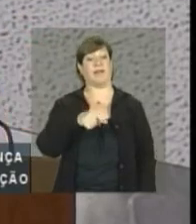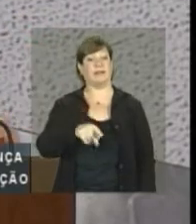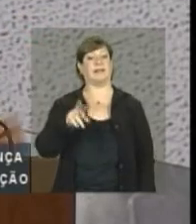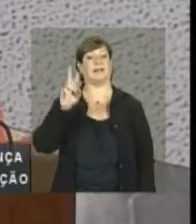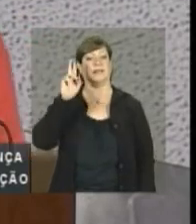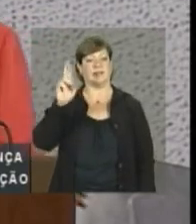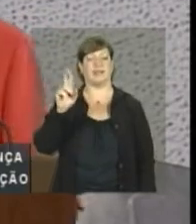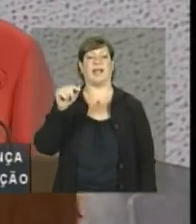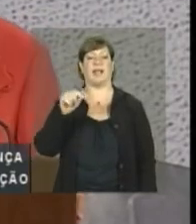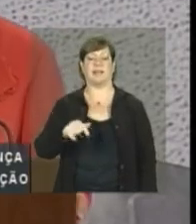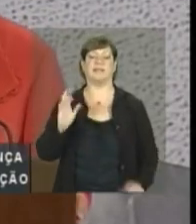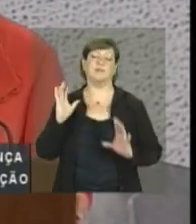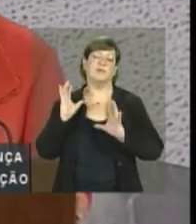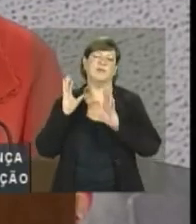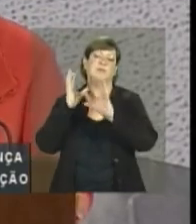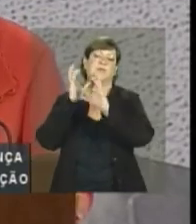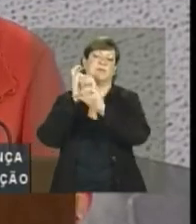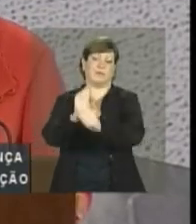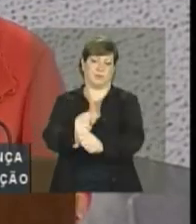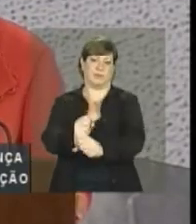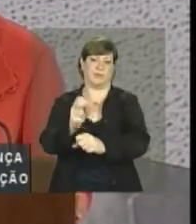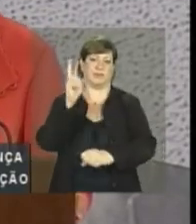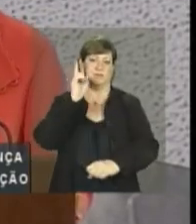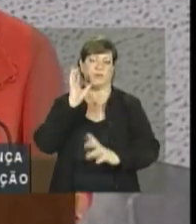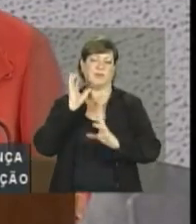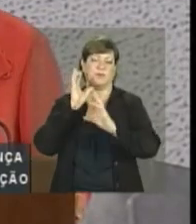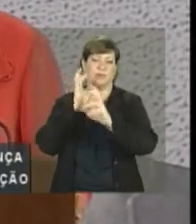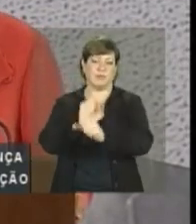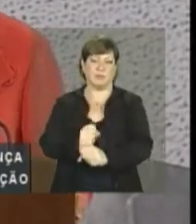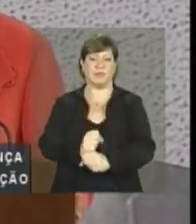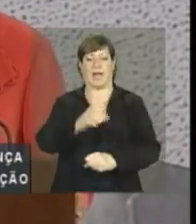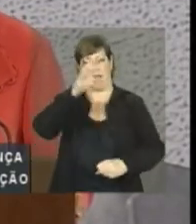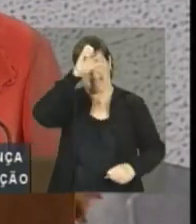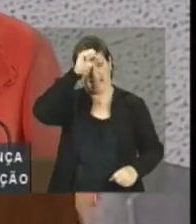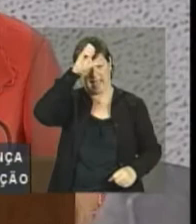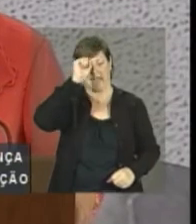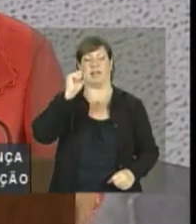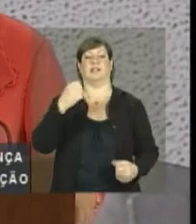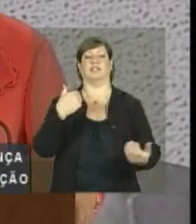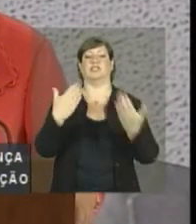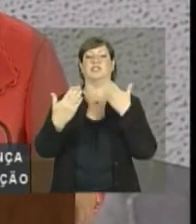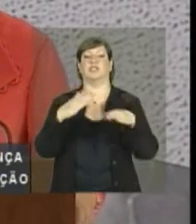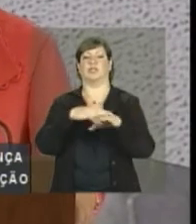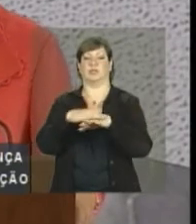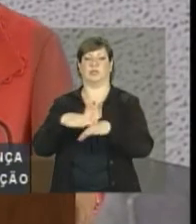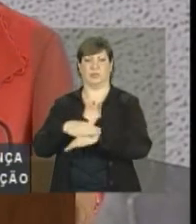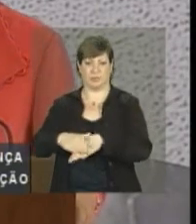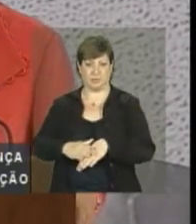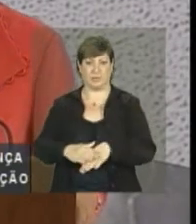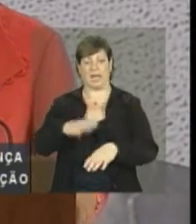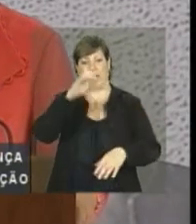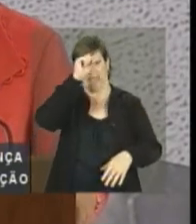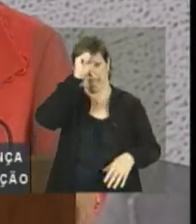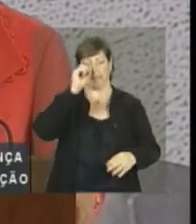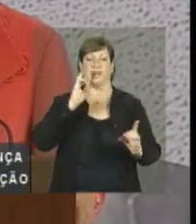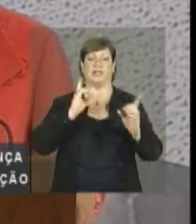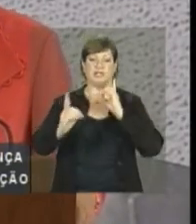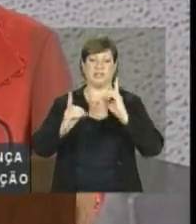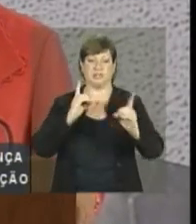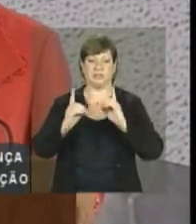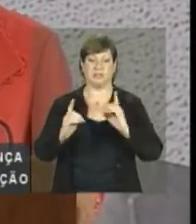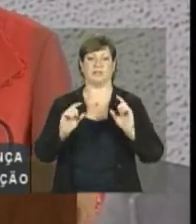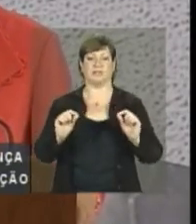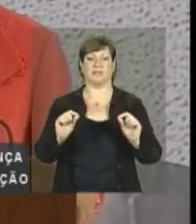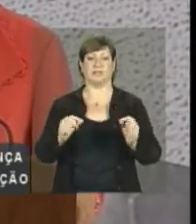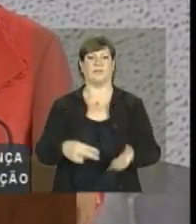essa trajetória de aprender dialogando. E aprender dialogando